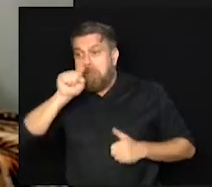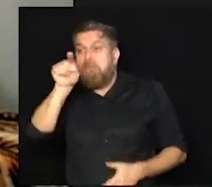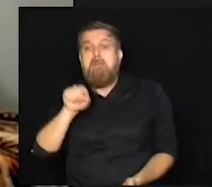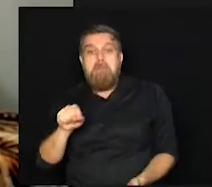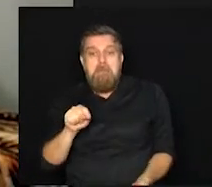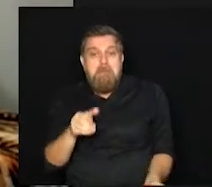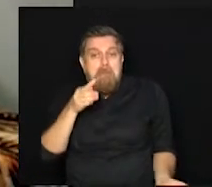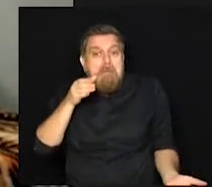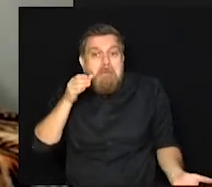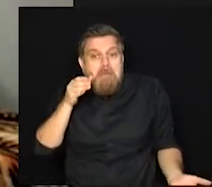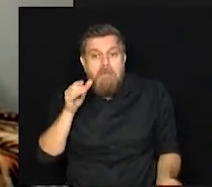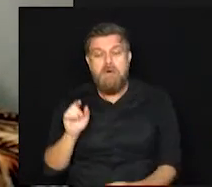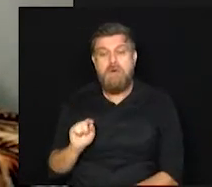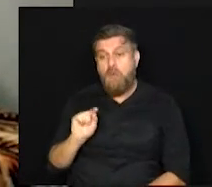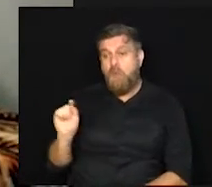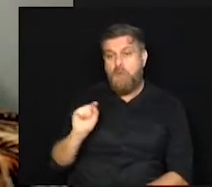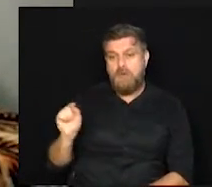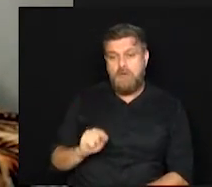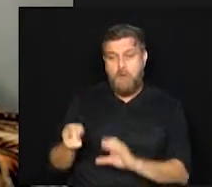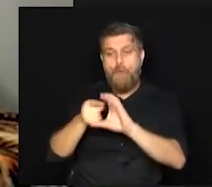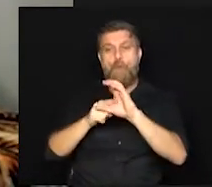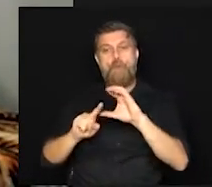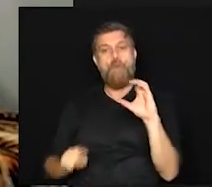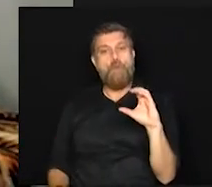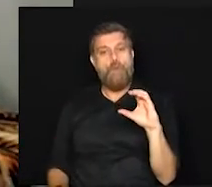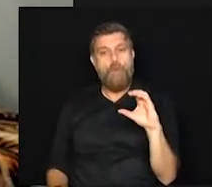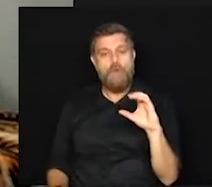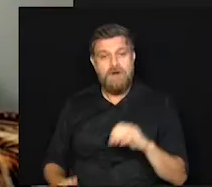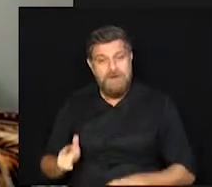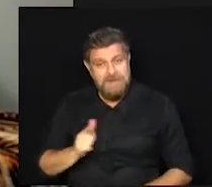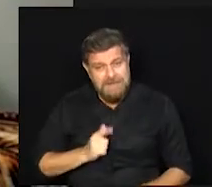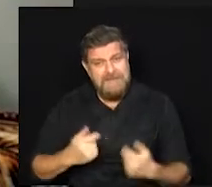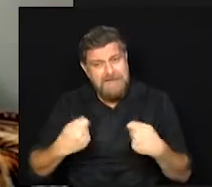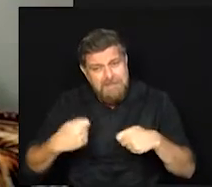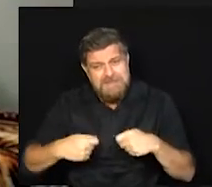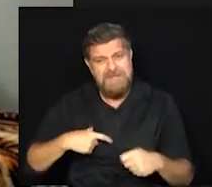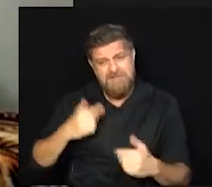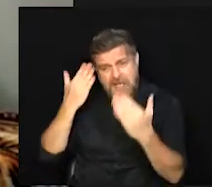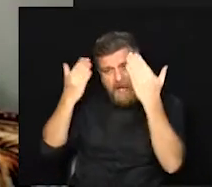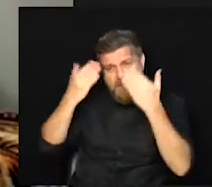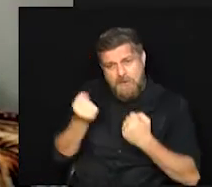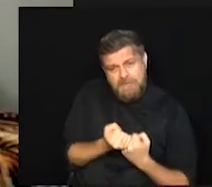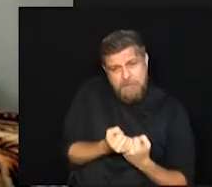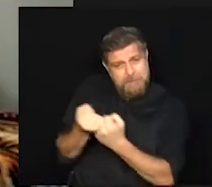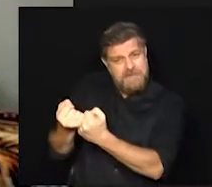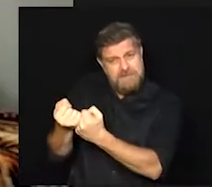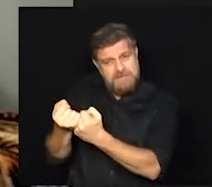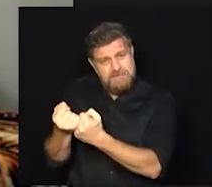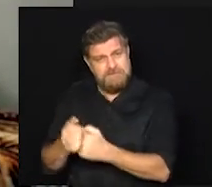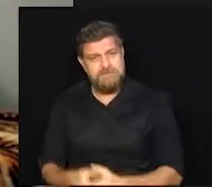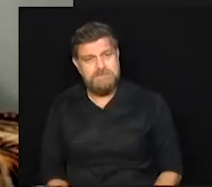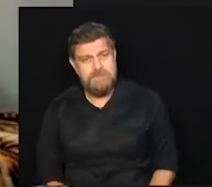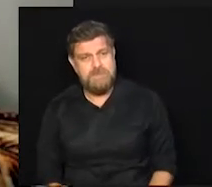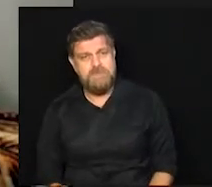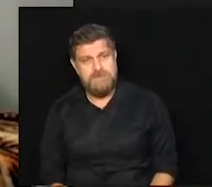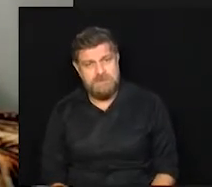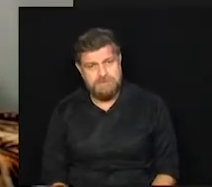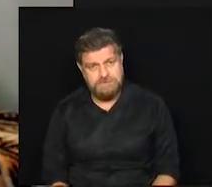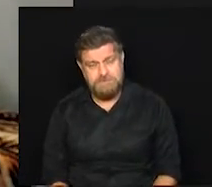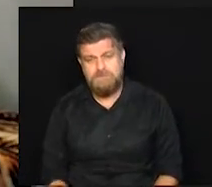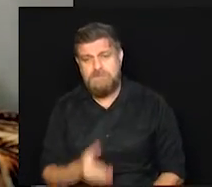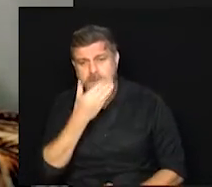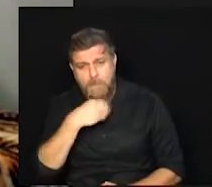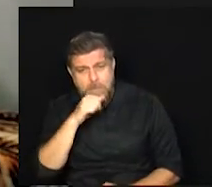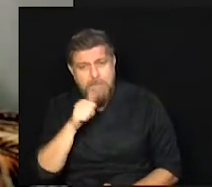Então, acredito, sim, que deveria ter um maior apoio psicológico de ambos, para os pais,